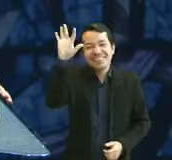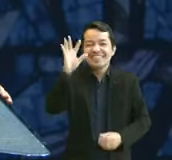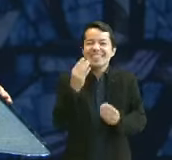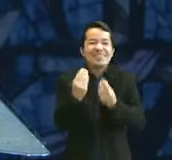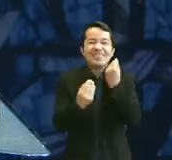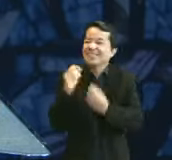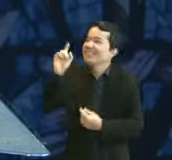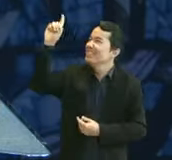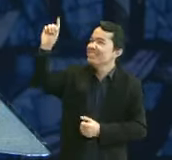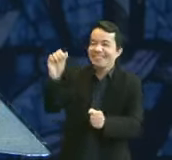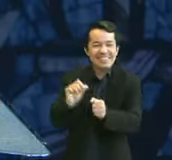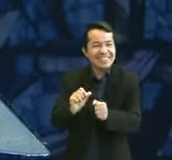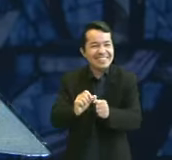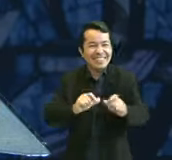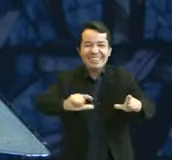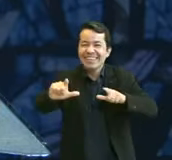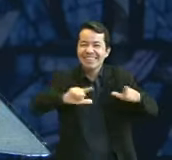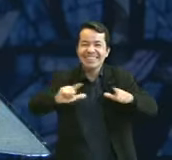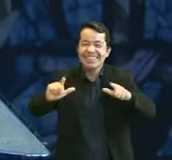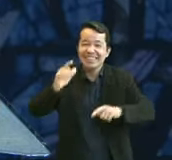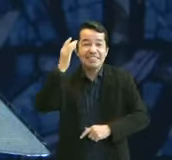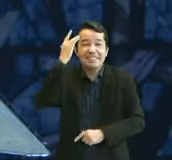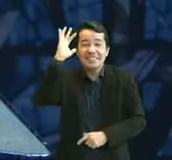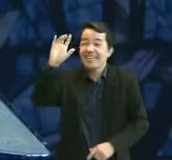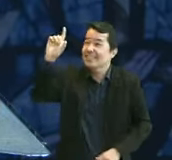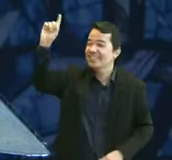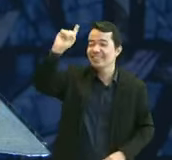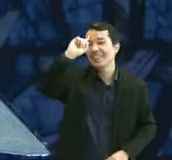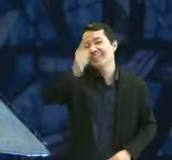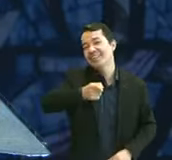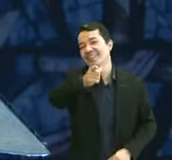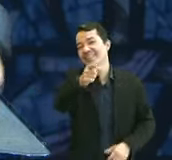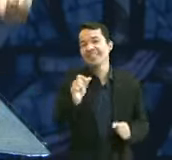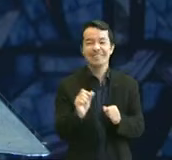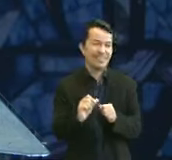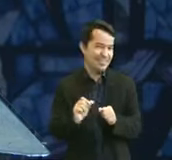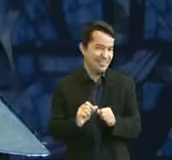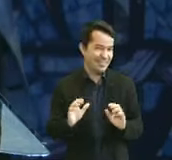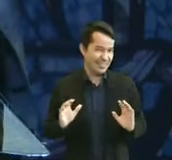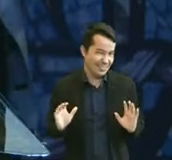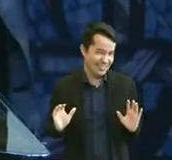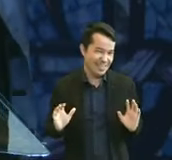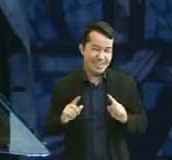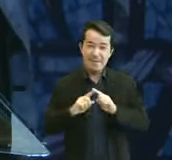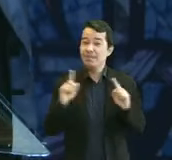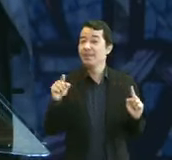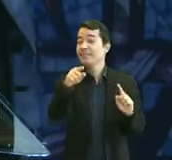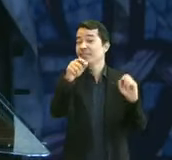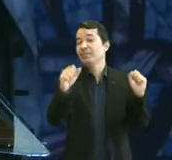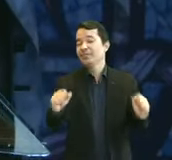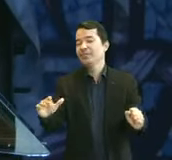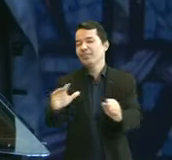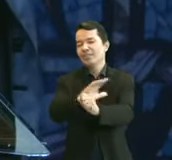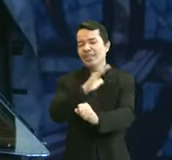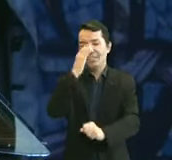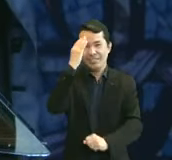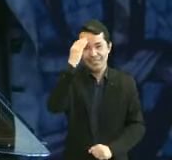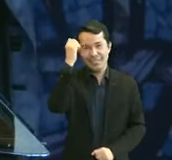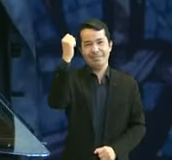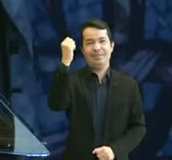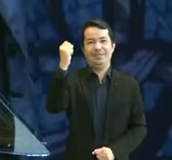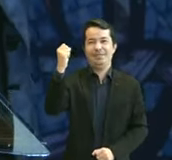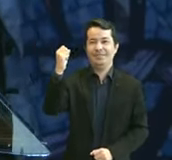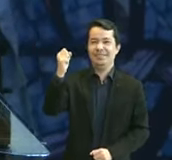resposta. Eu não sei o que Ele vai te mandar fazer. Mas uma coisa eu sei, você pode ser cheio da sabedoria